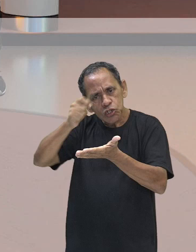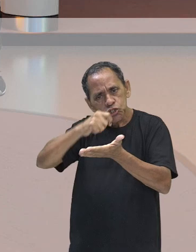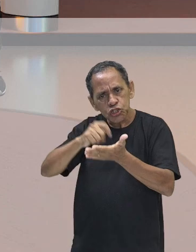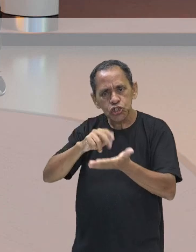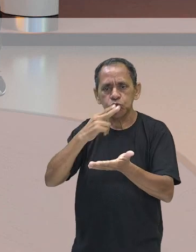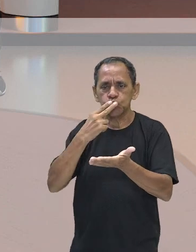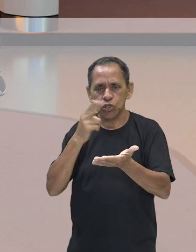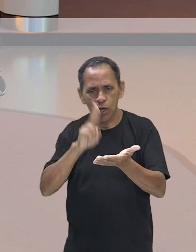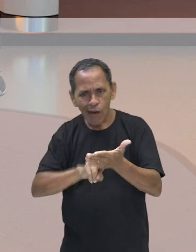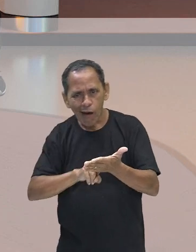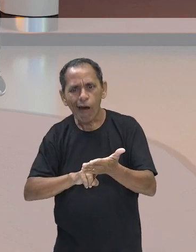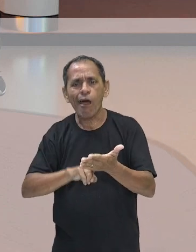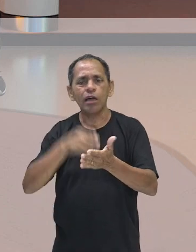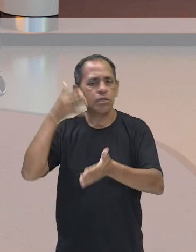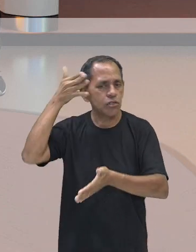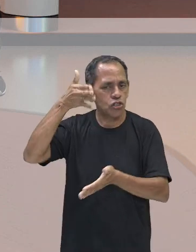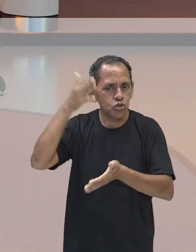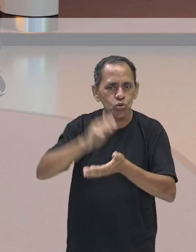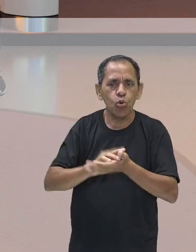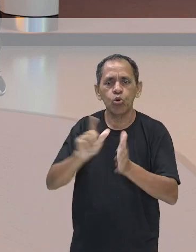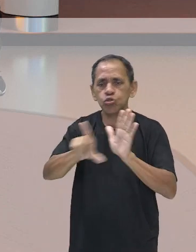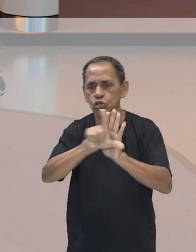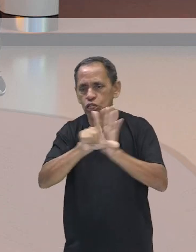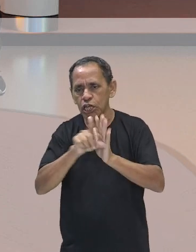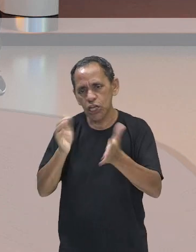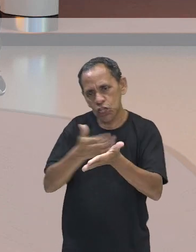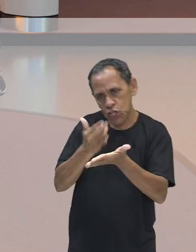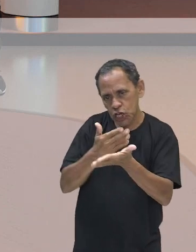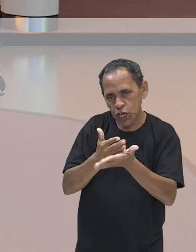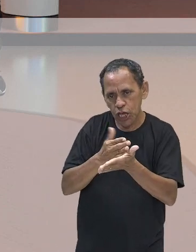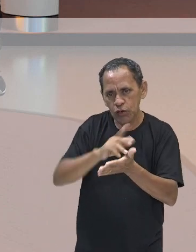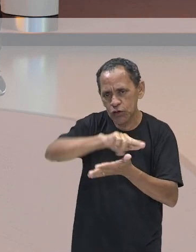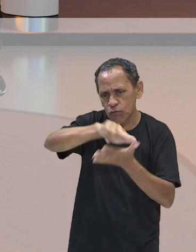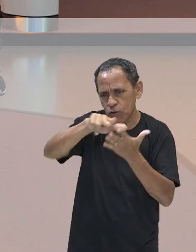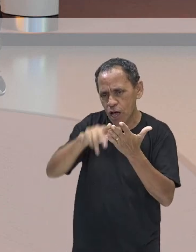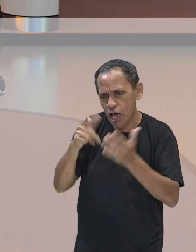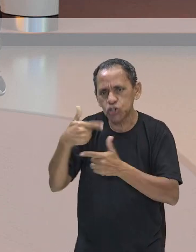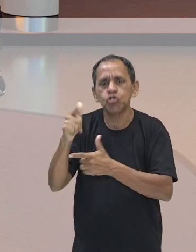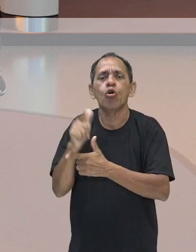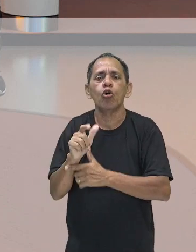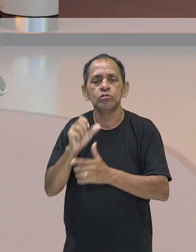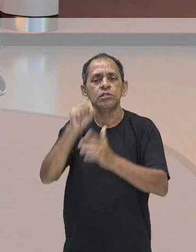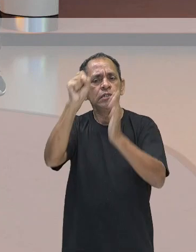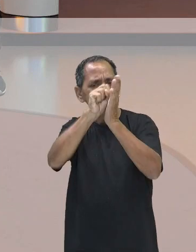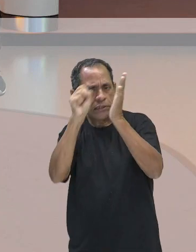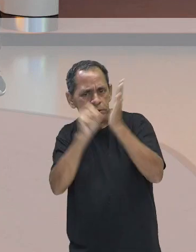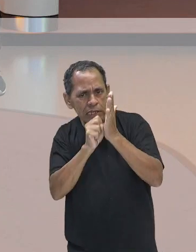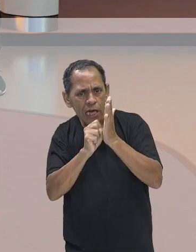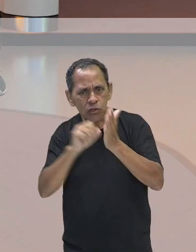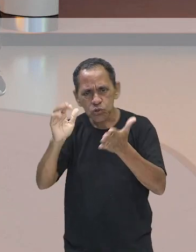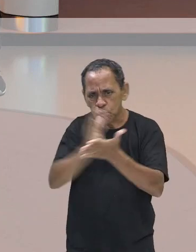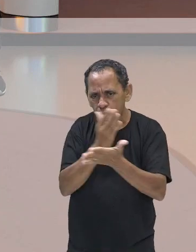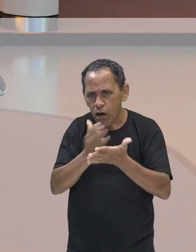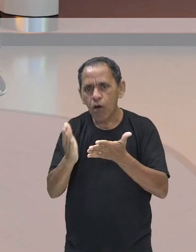discursos, as leis, os livros, entre outras, foram durante muitos séculos os únicos